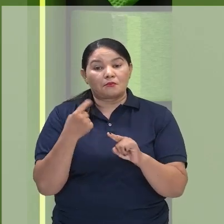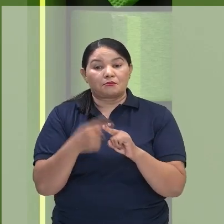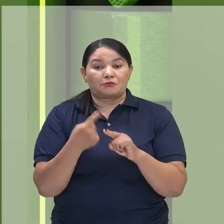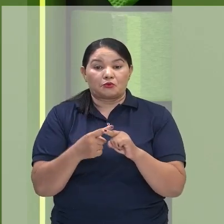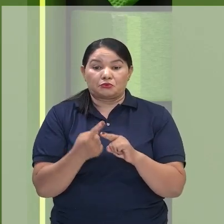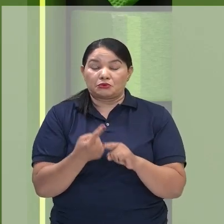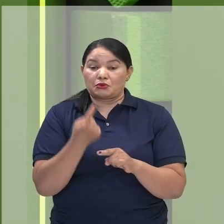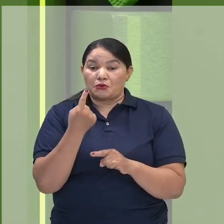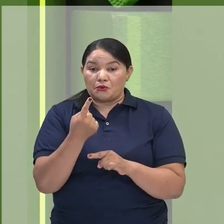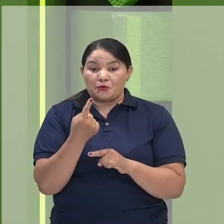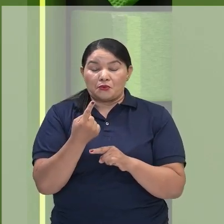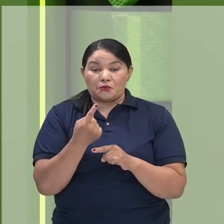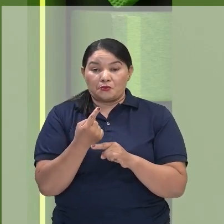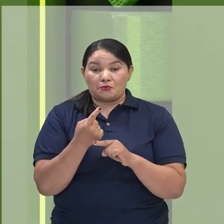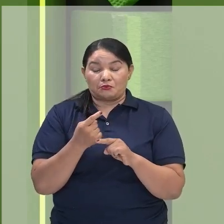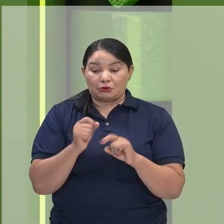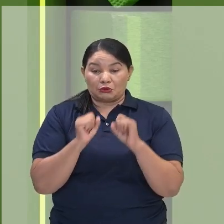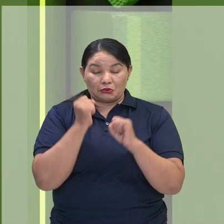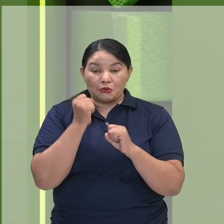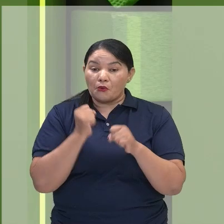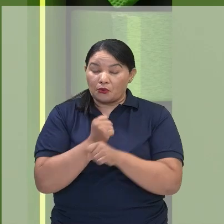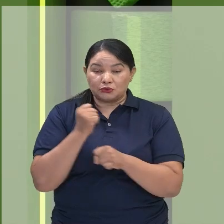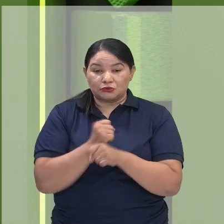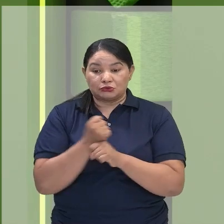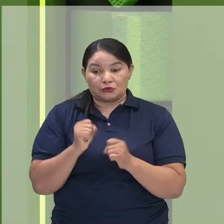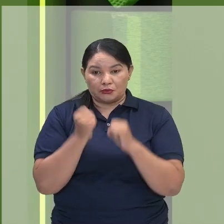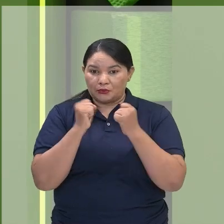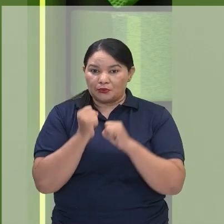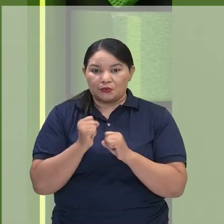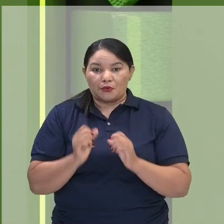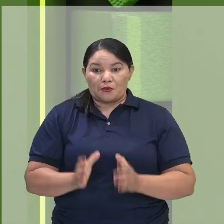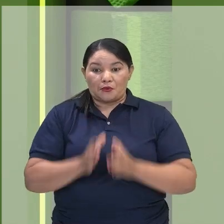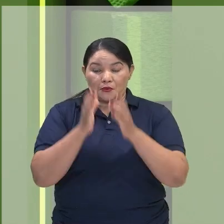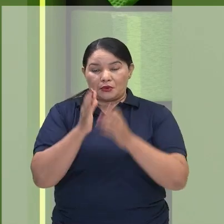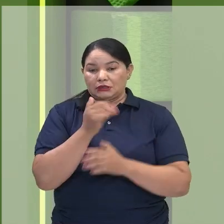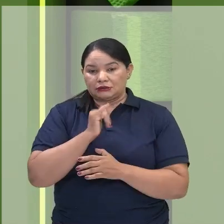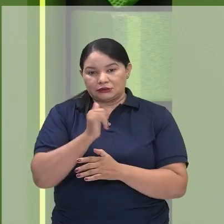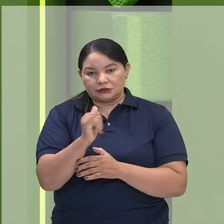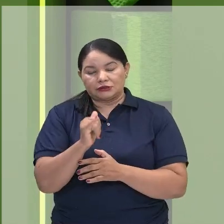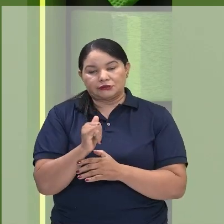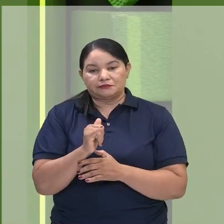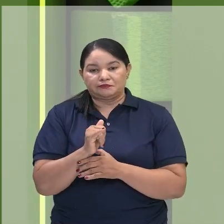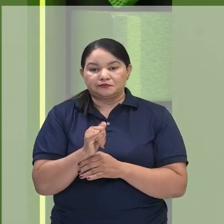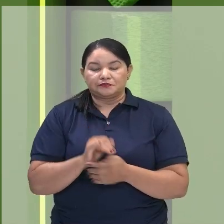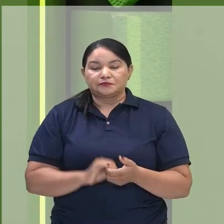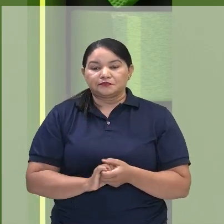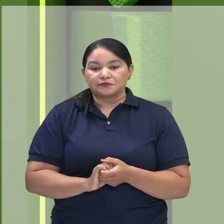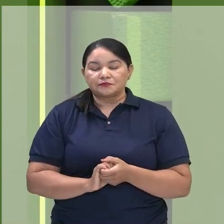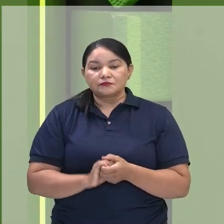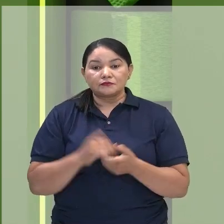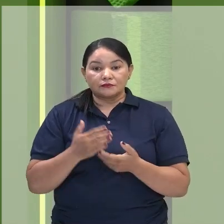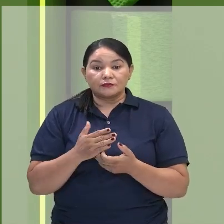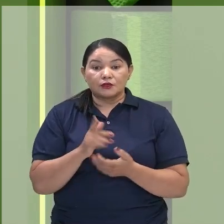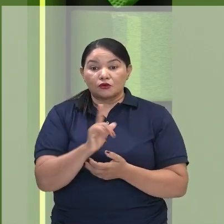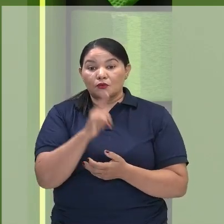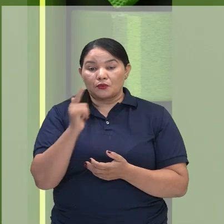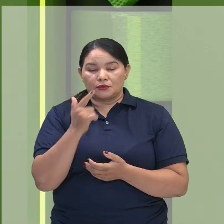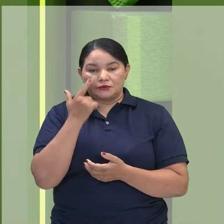uma das usinas hidrelétricas. Bem, a gente vai prosseguir aí para verificar como é que funcionam agora as